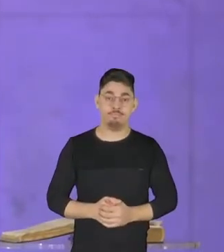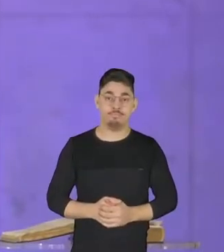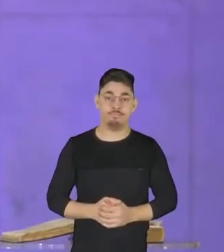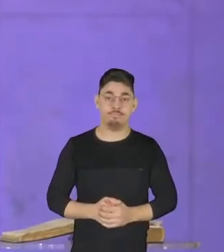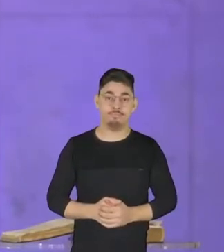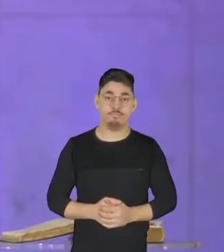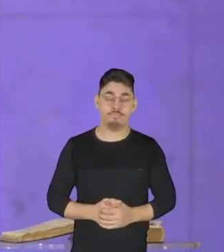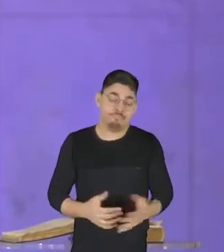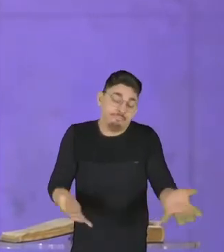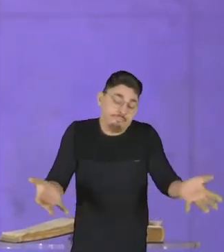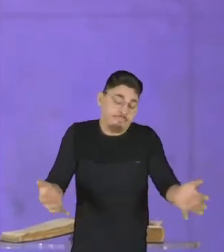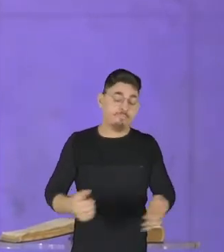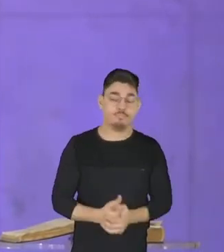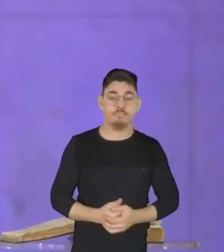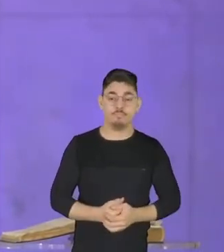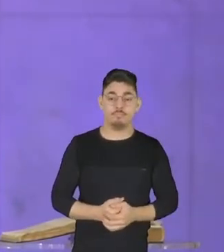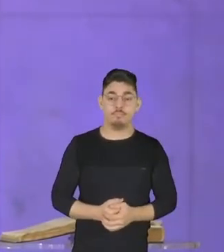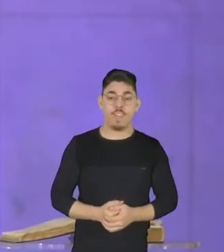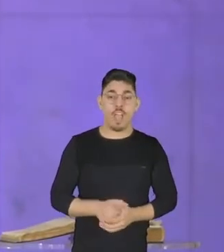Esse deserto não era